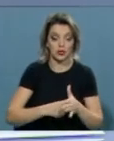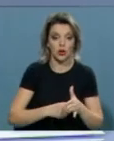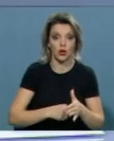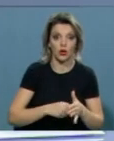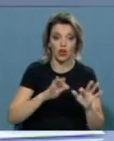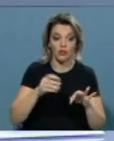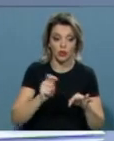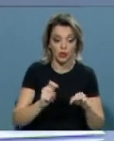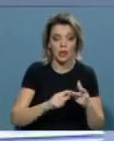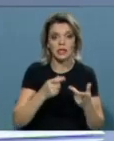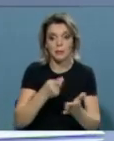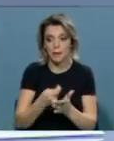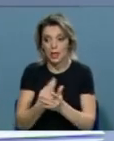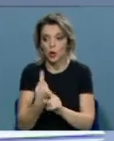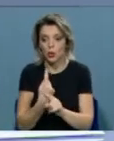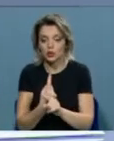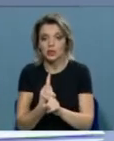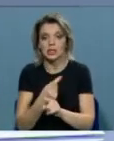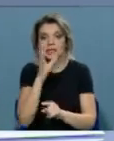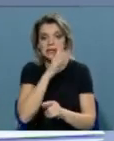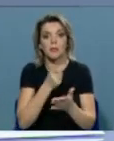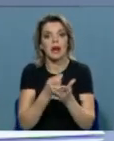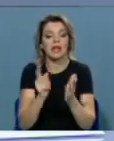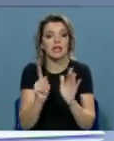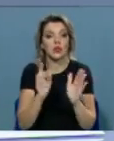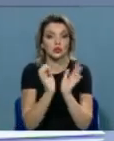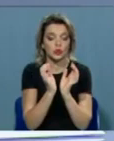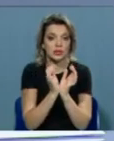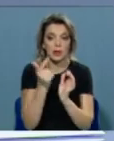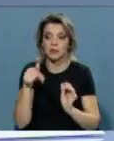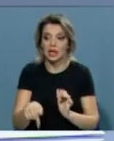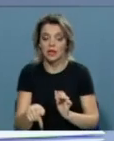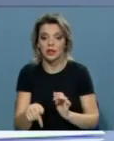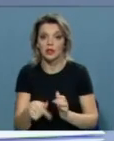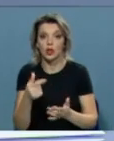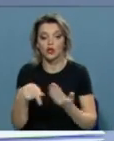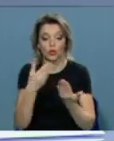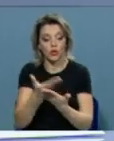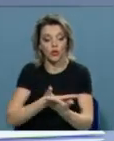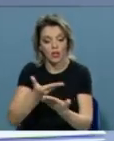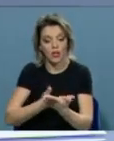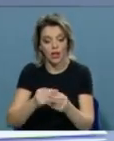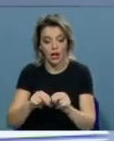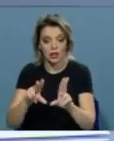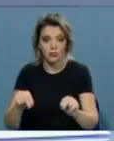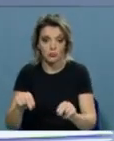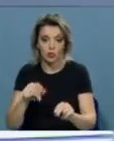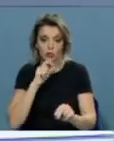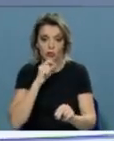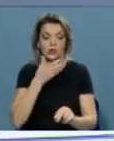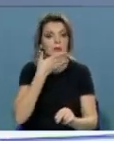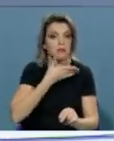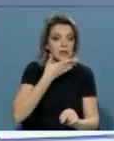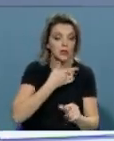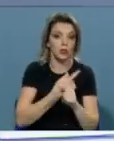filme está chegar texto pagar e depois que não pagar essa social de imediato não vou ter uma declaração de ficha limpa que vai sim pedir a ser